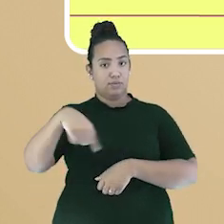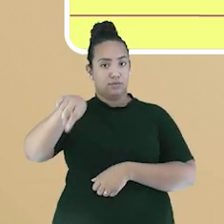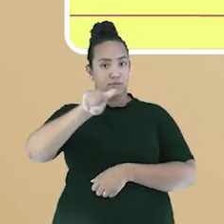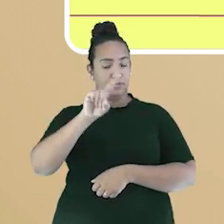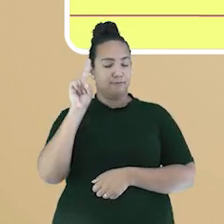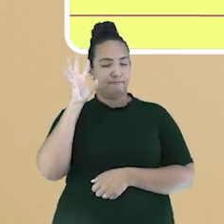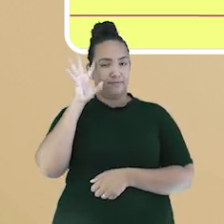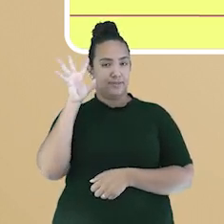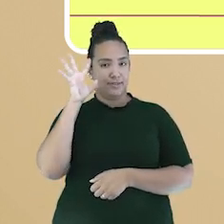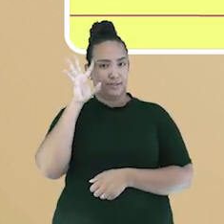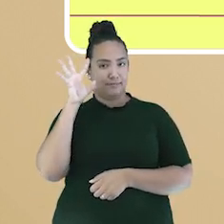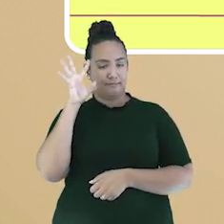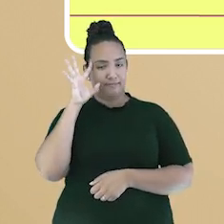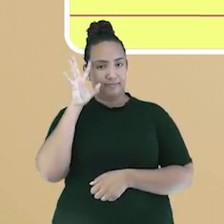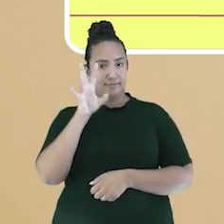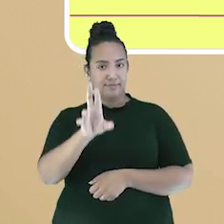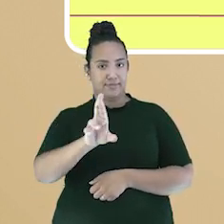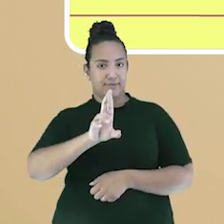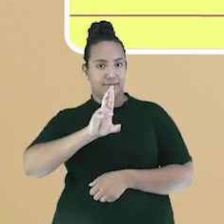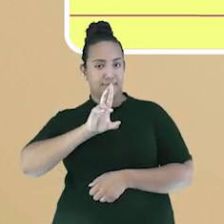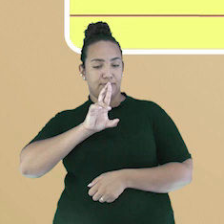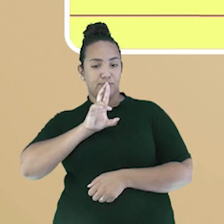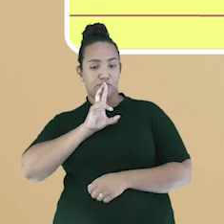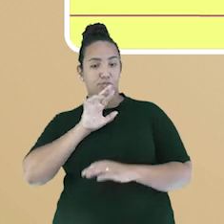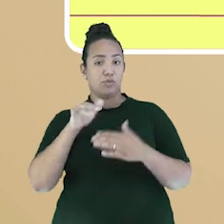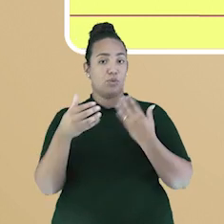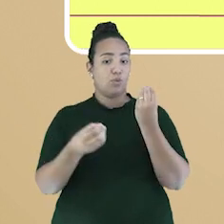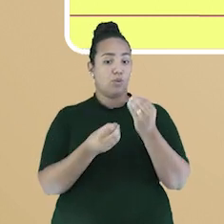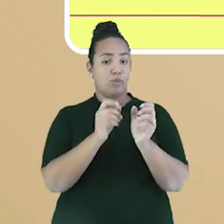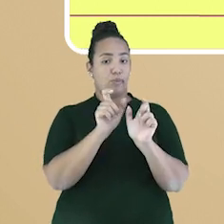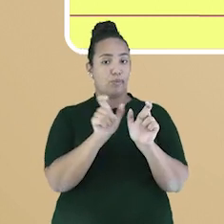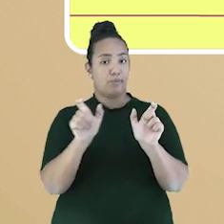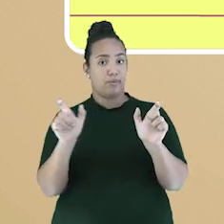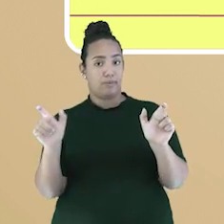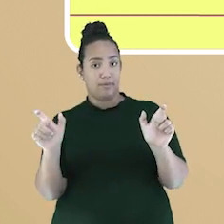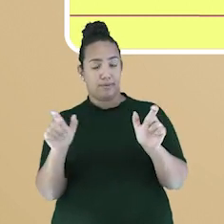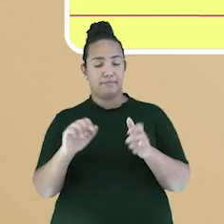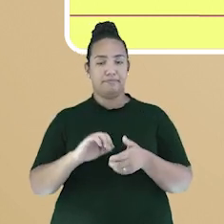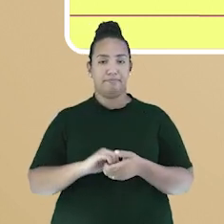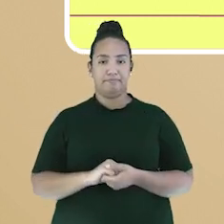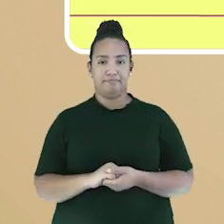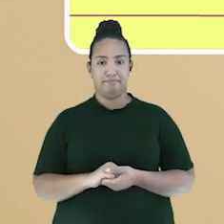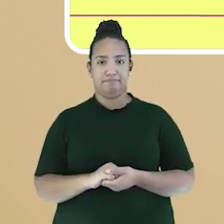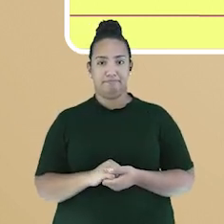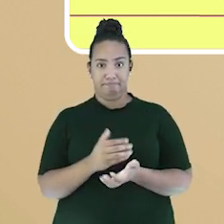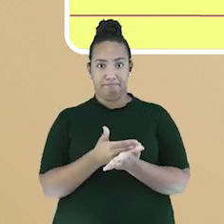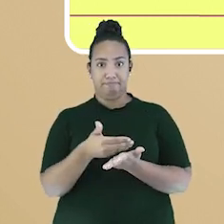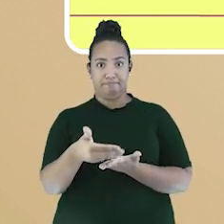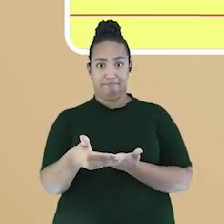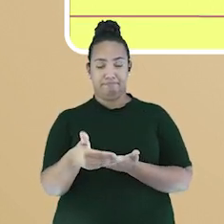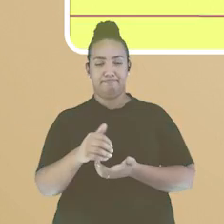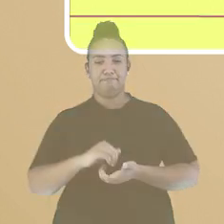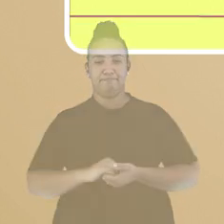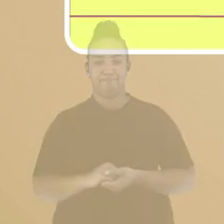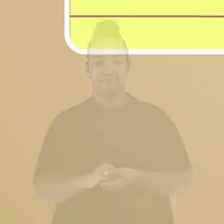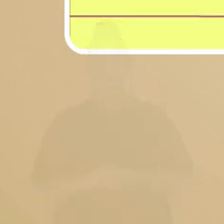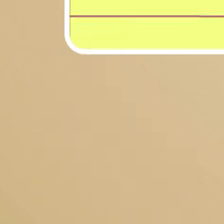para você pensar em me dizer como ele vai ser decomposto vamos lá valendo